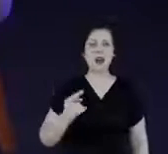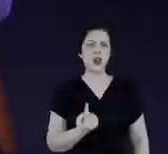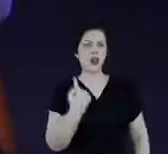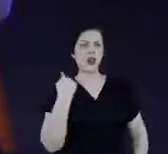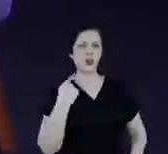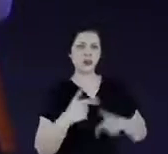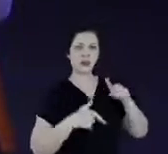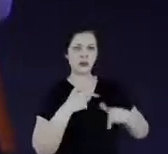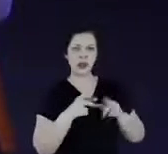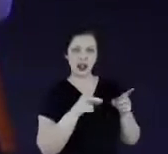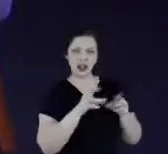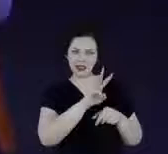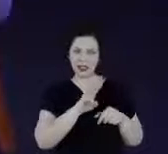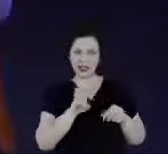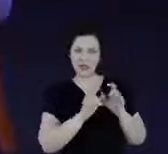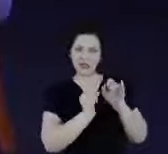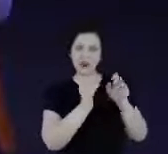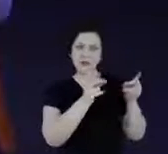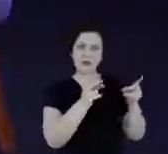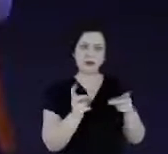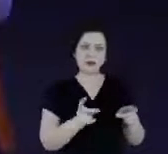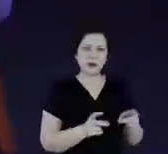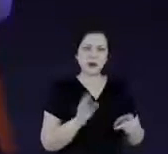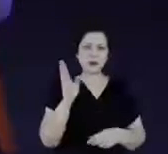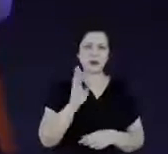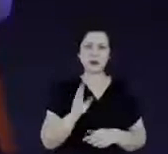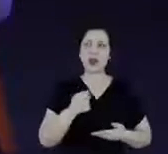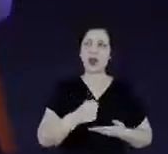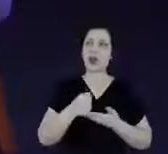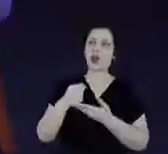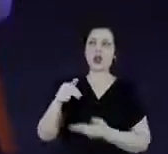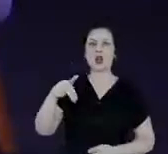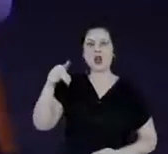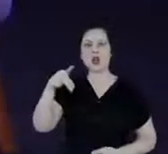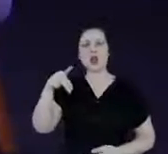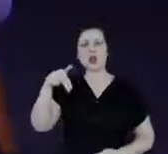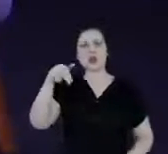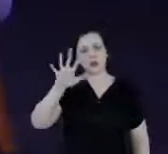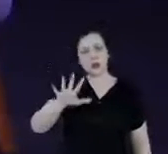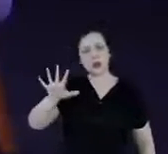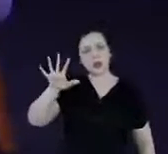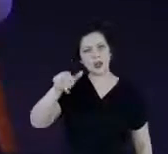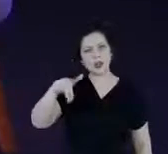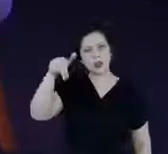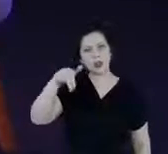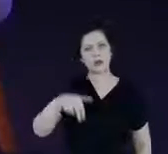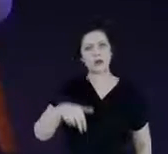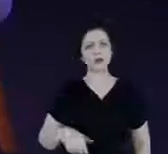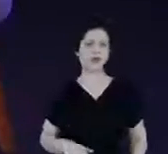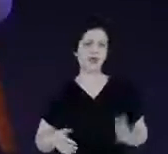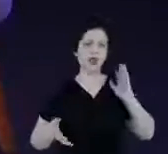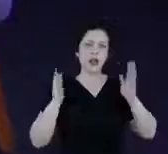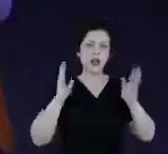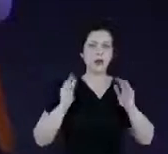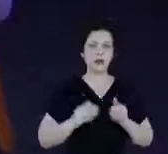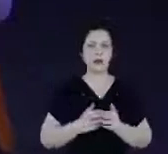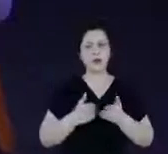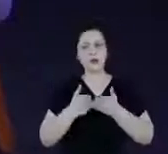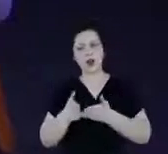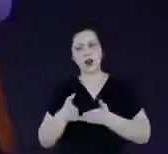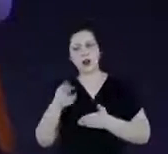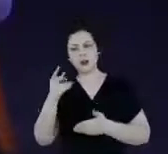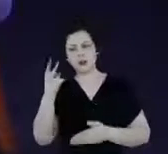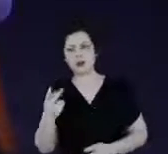cobre a gente ia mandar alguma coisa para o Brasil dá para o norte nordeste e no norte do país era caminhão era duas barcas era outro